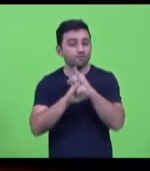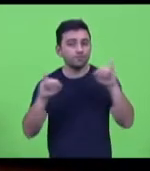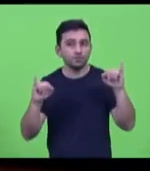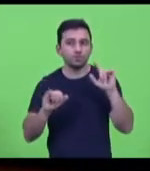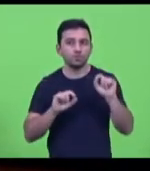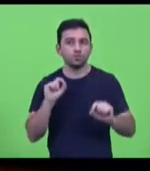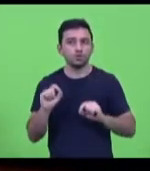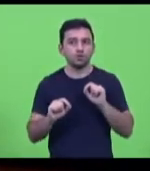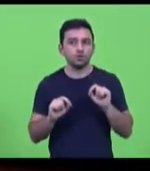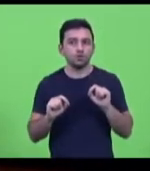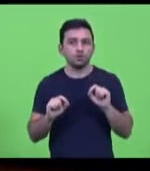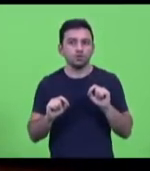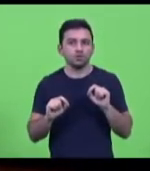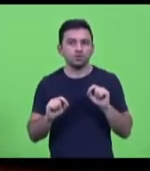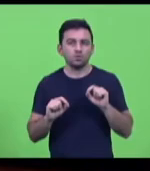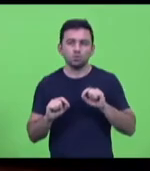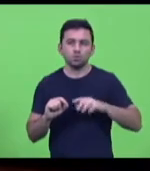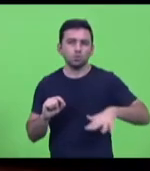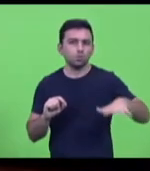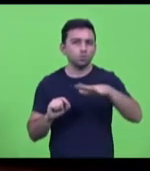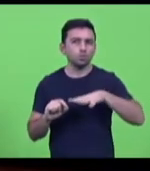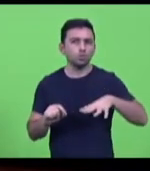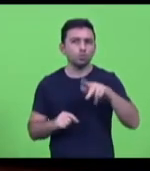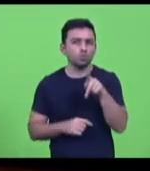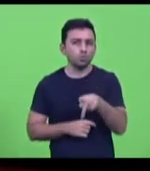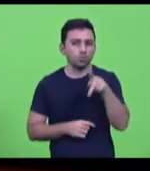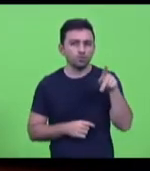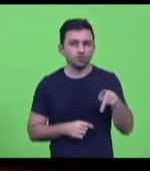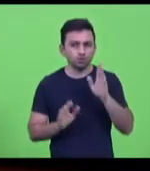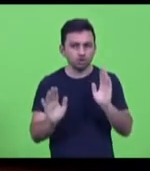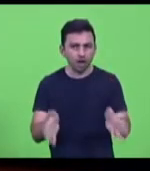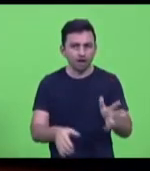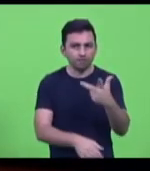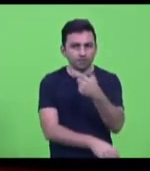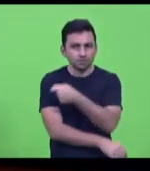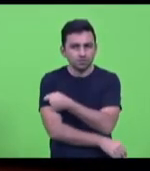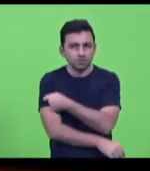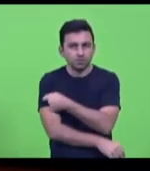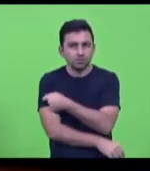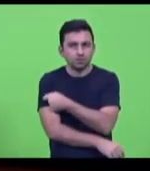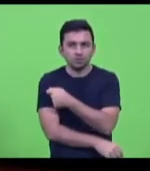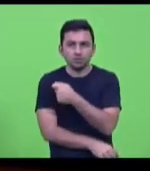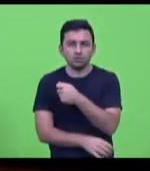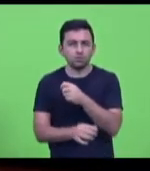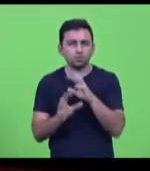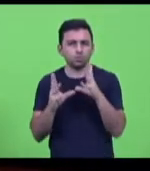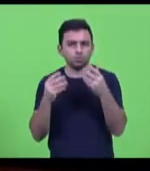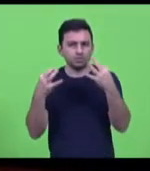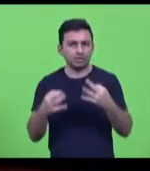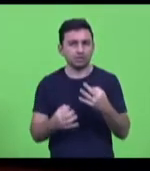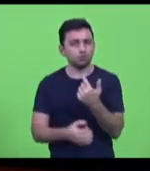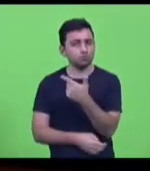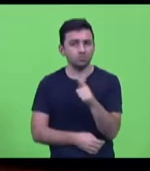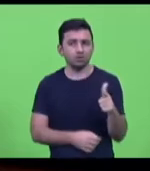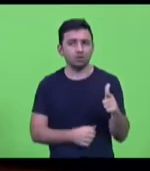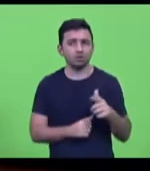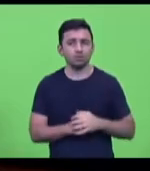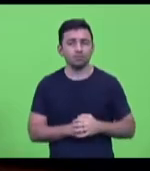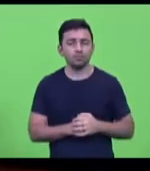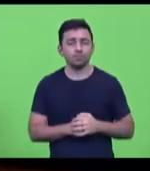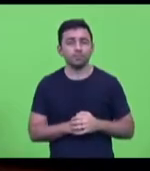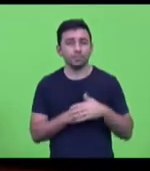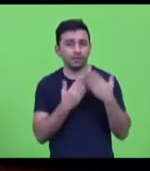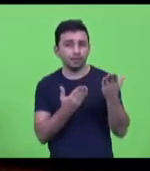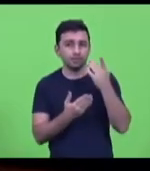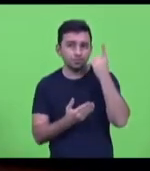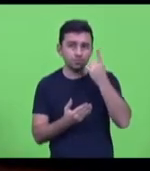a afirmação de que os professores estão vacinados não está totalmente correta. Embora o deputado